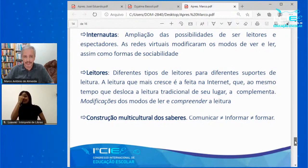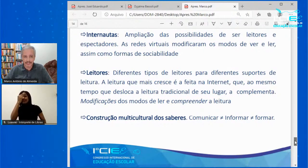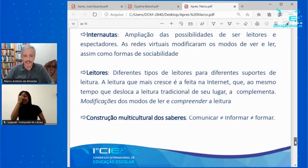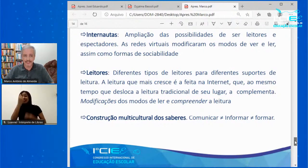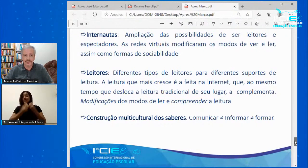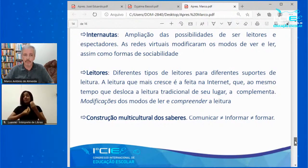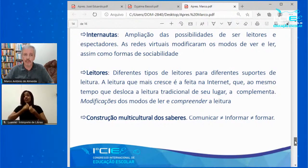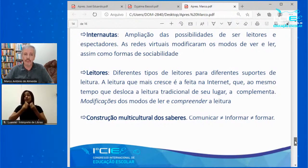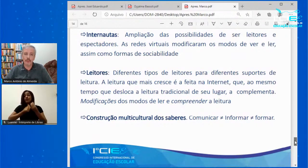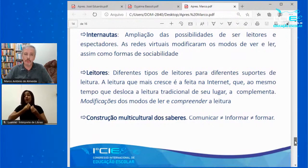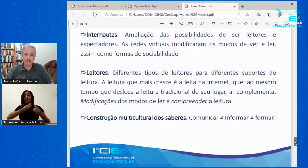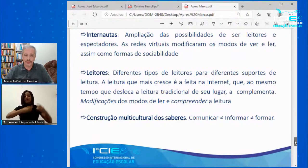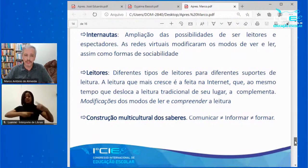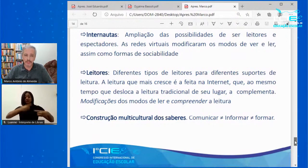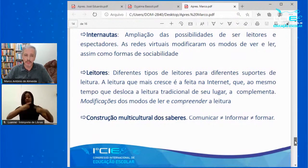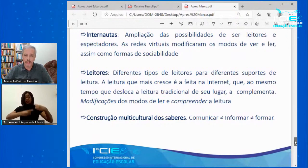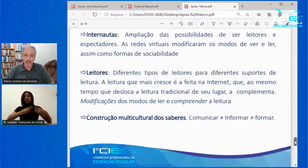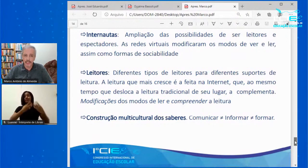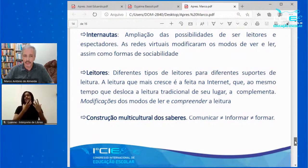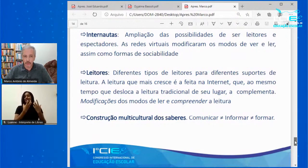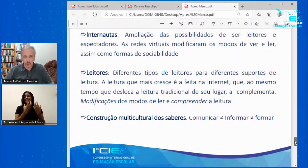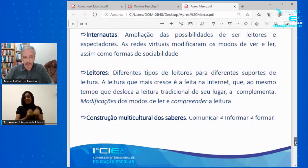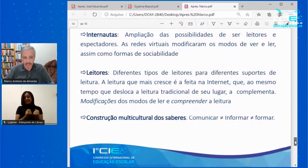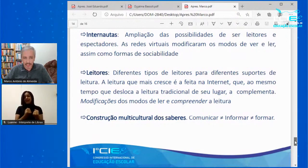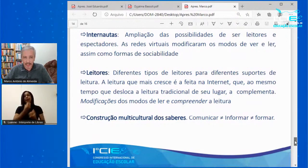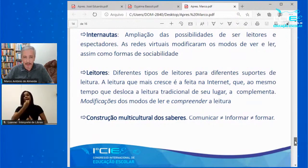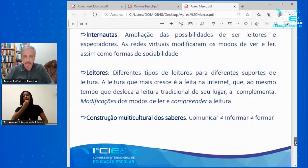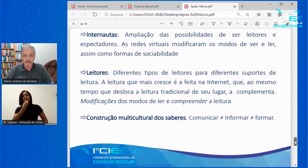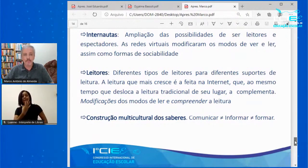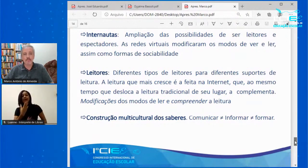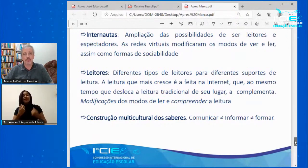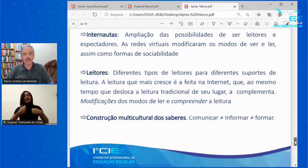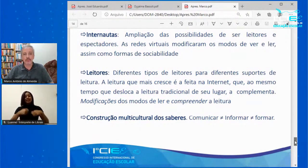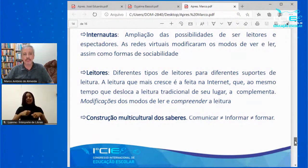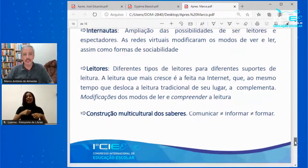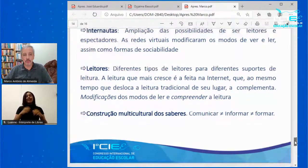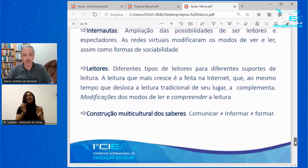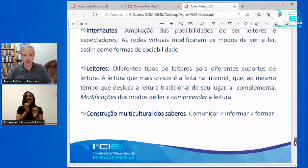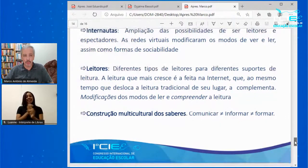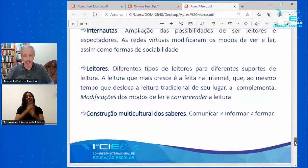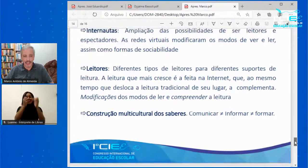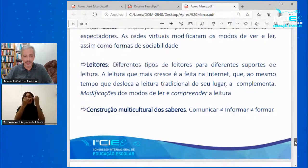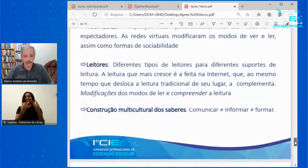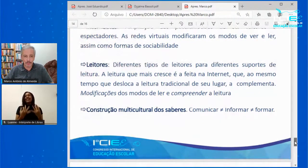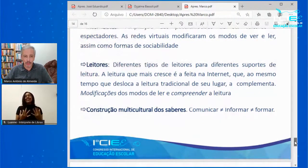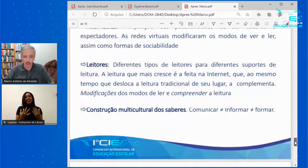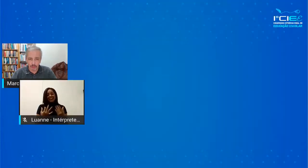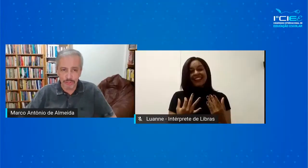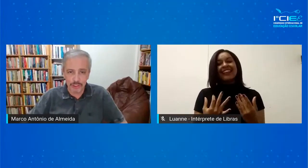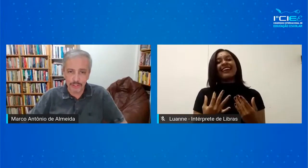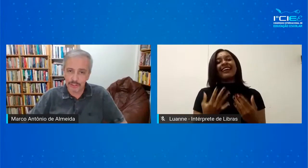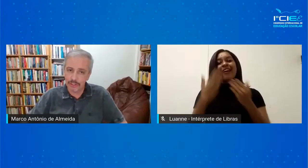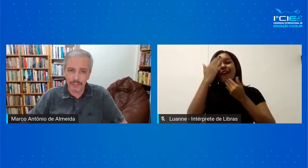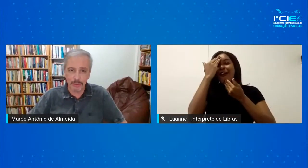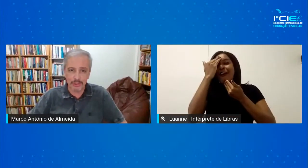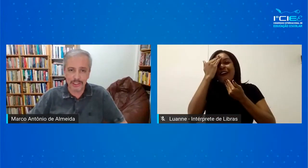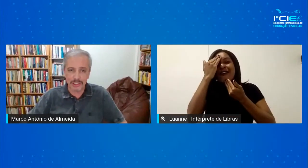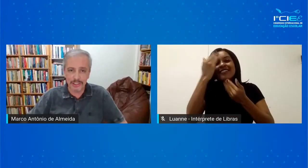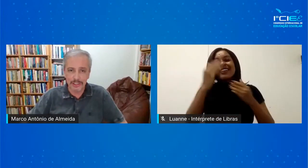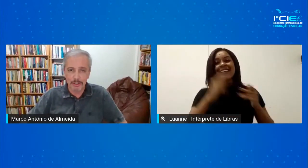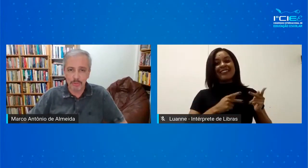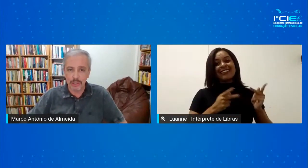apropriadas da melhor forma possível era isso que eu tinha para falar mas uma vez muito obrigado pelo convite